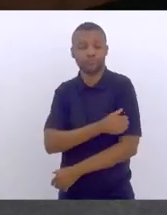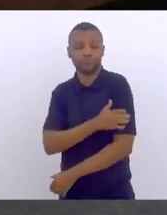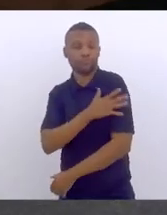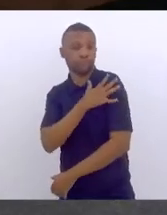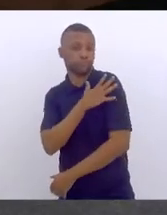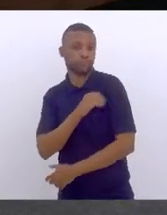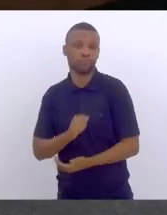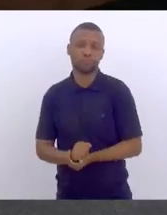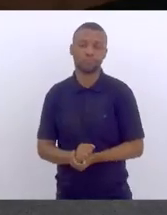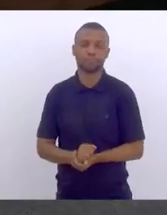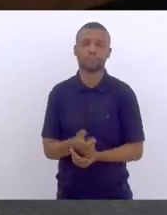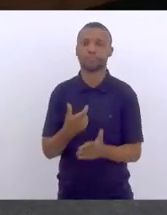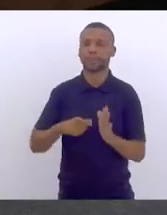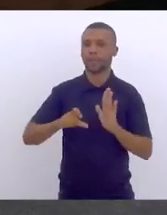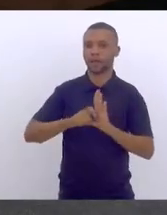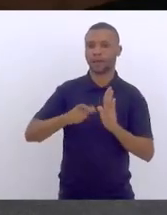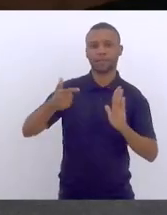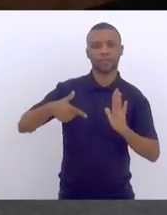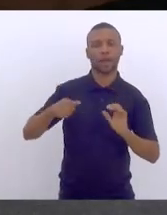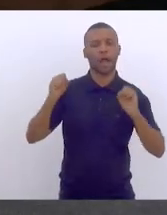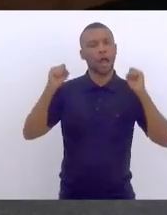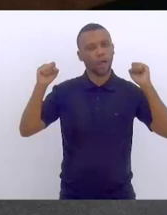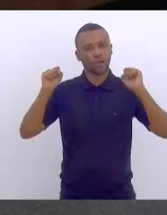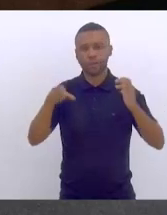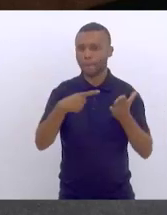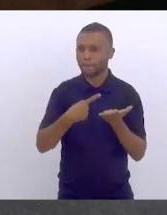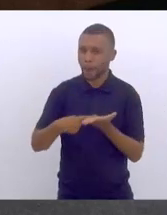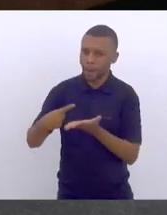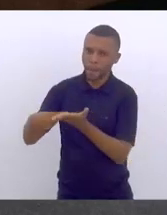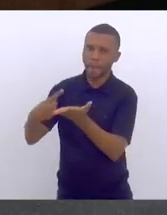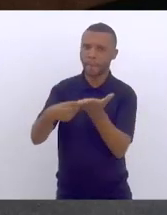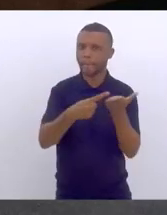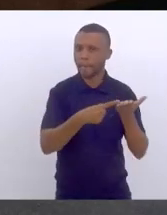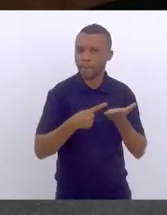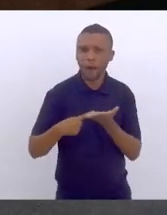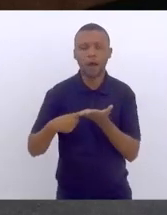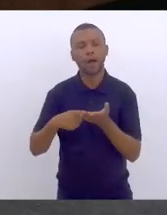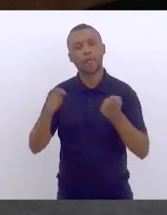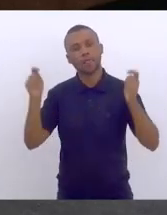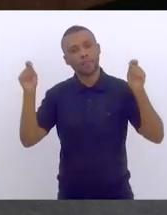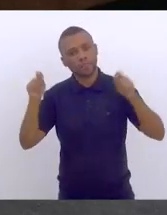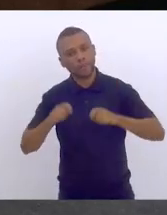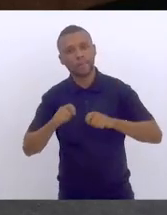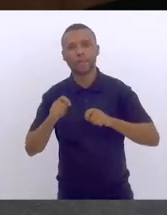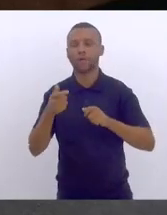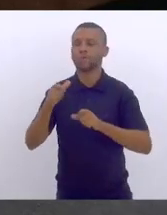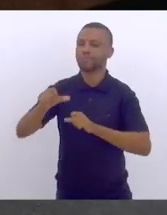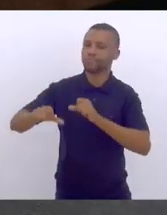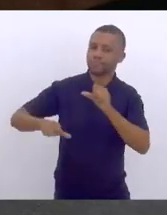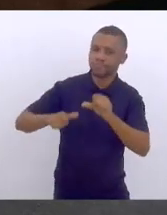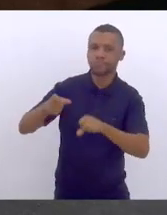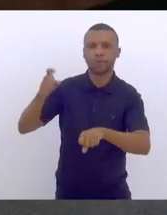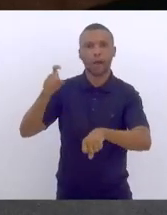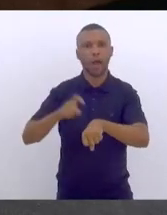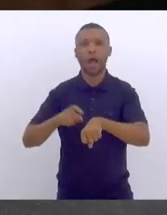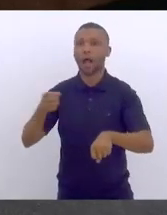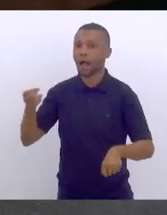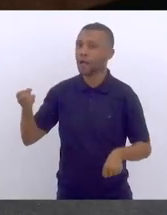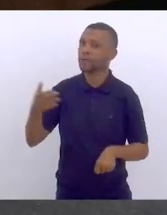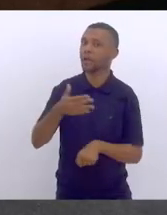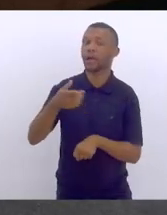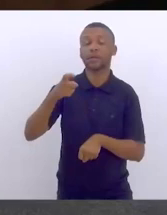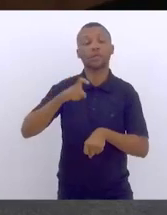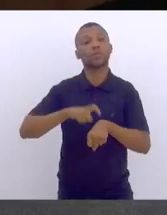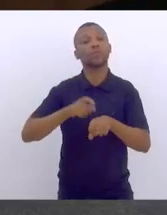Parágrafo 2º. As torcidas organizadas deverão atualizar seus cadastros no